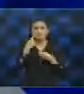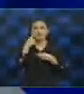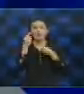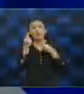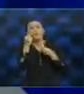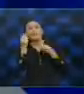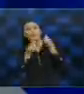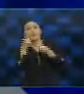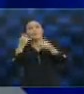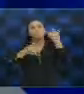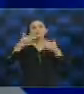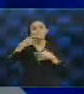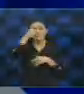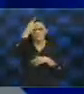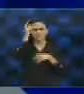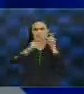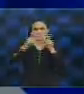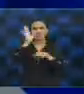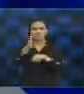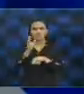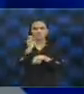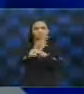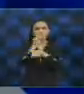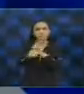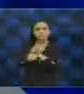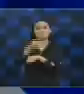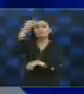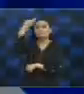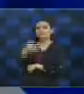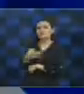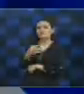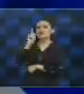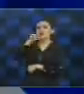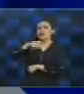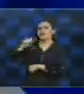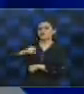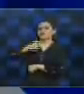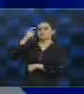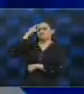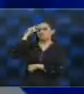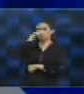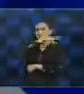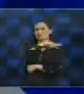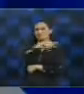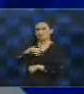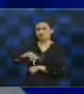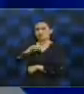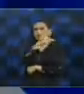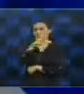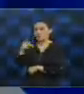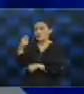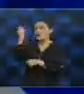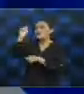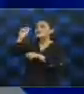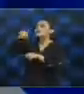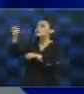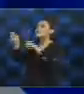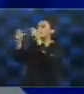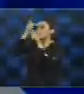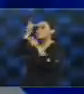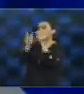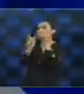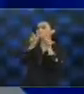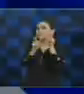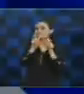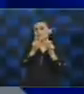Previdência para os funcionários ideal. É respeito do Ministério da Previdência a nosso respeito. 1 bilhão